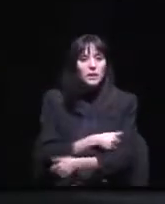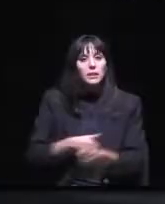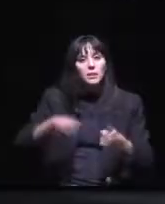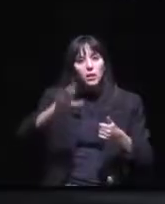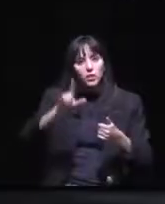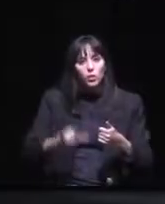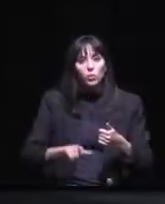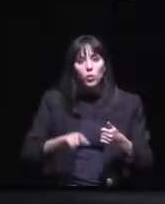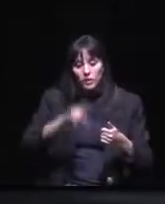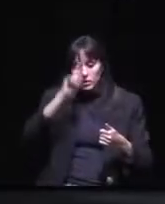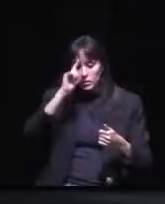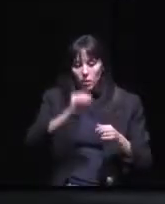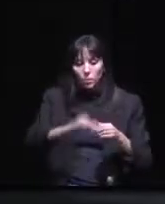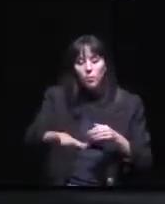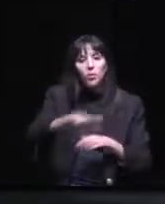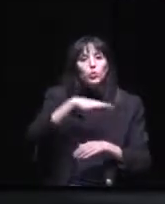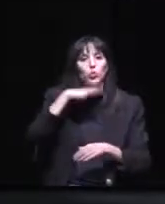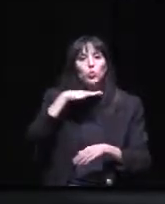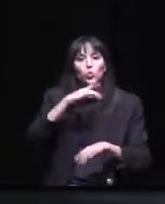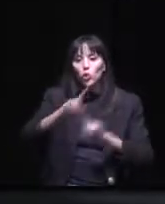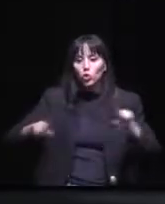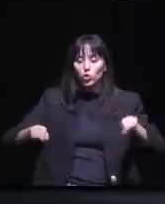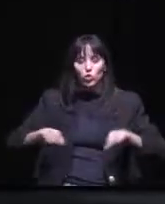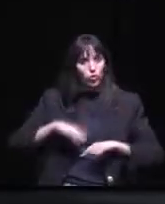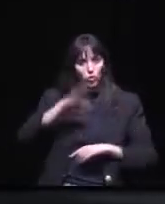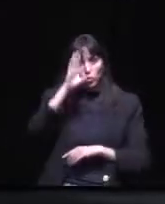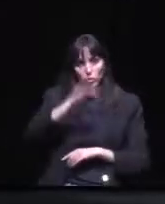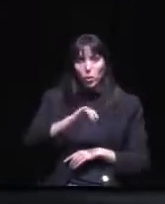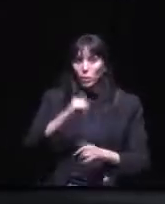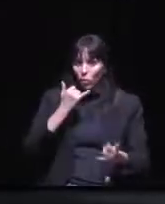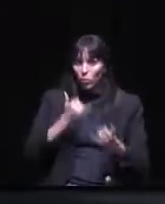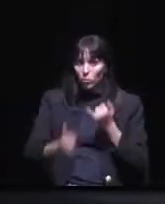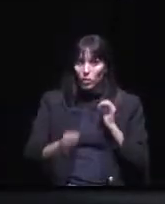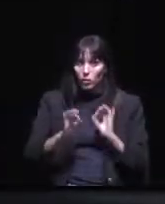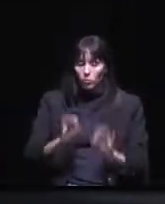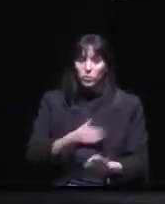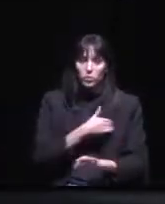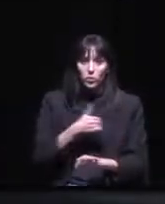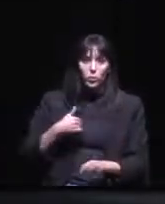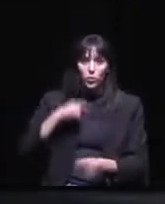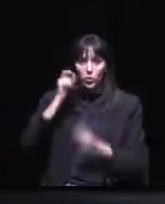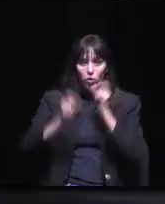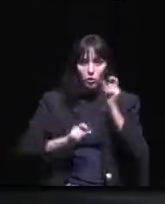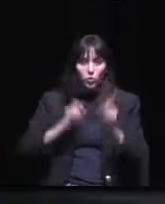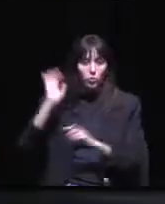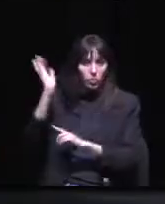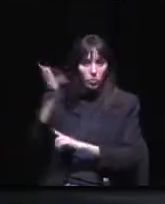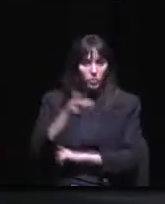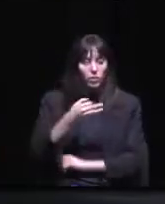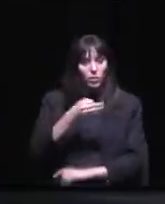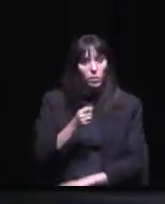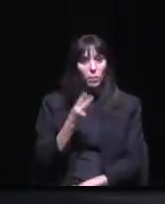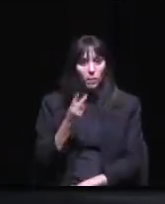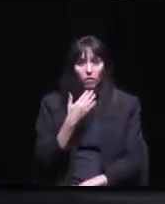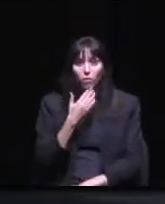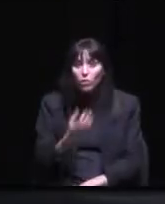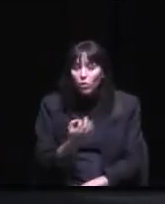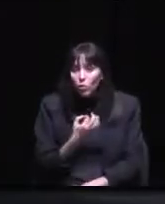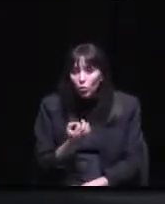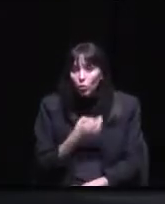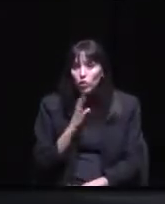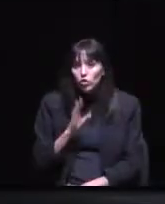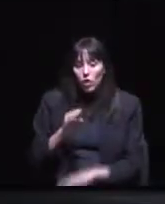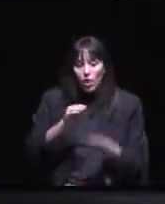solos contaminados, apesar de se tratar de um perigo para a saúde pública e o ambiente. Os verdes requereram os planos de descontaminação de